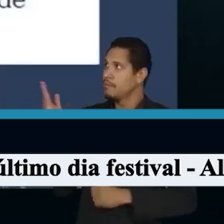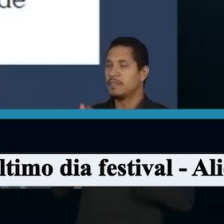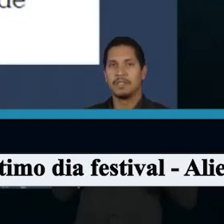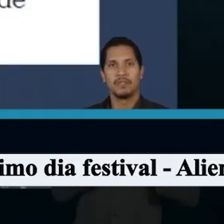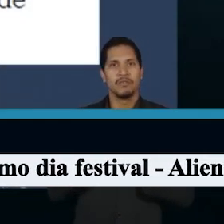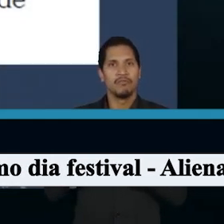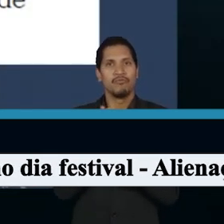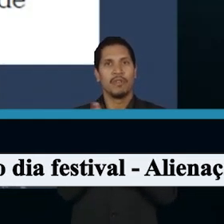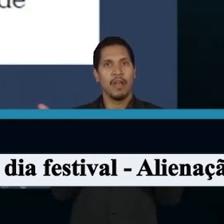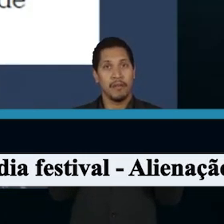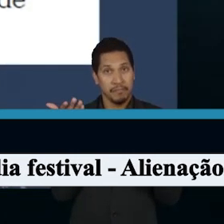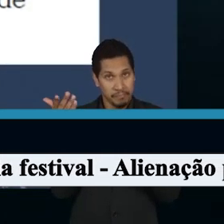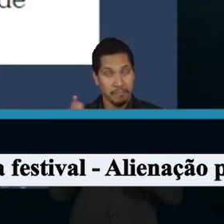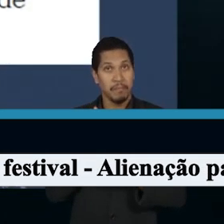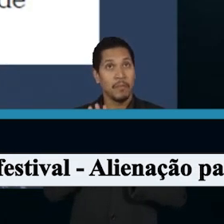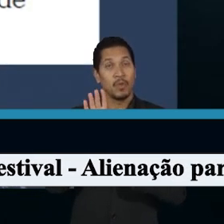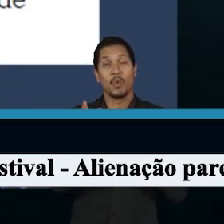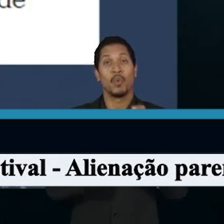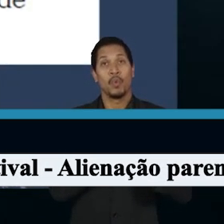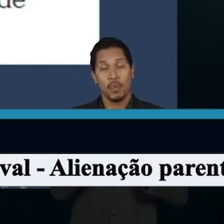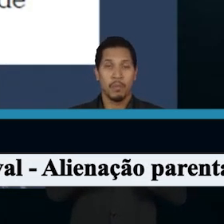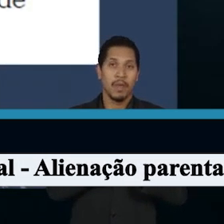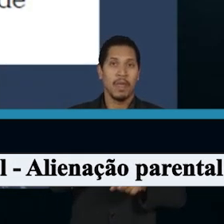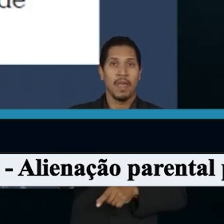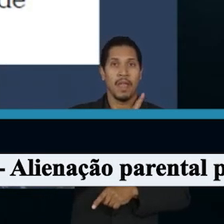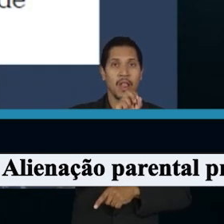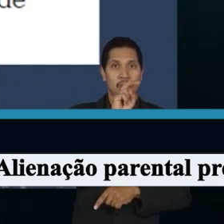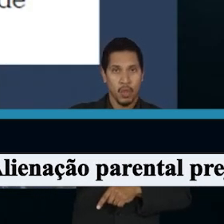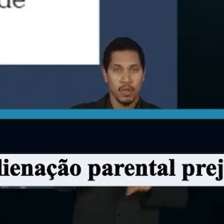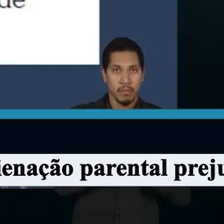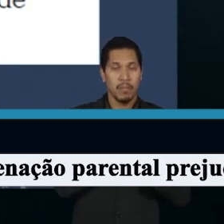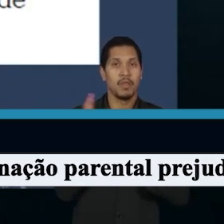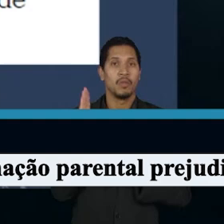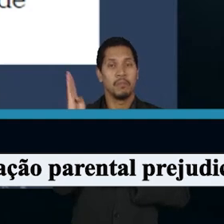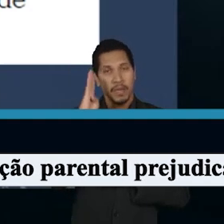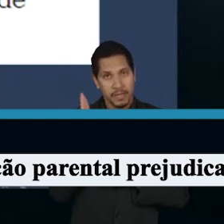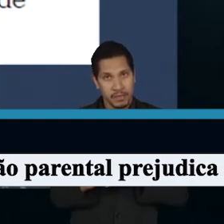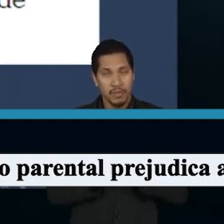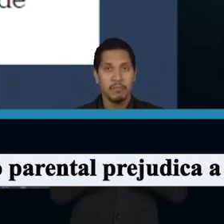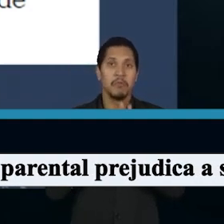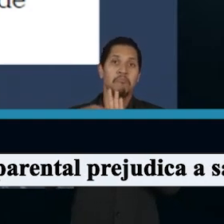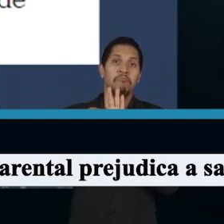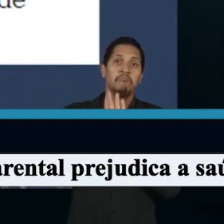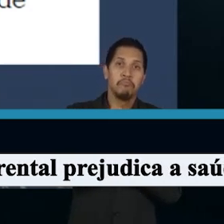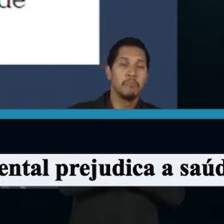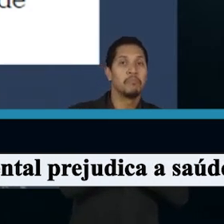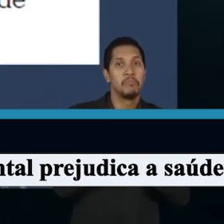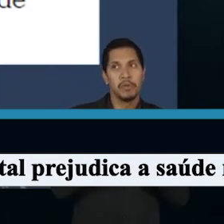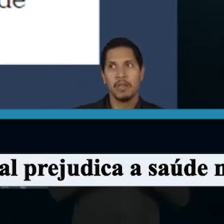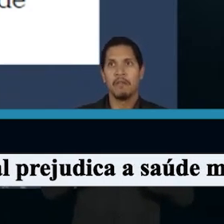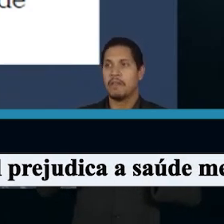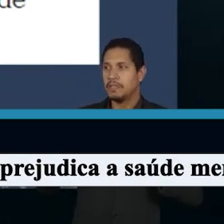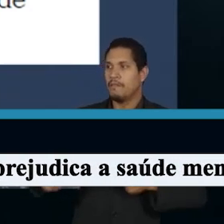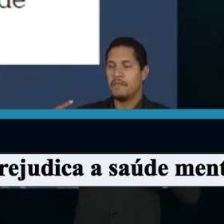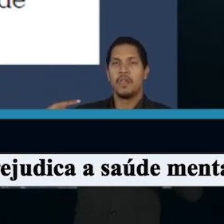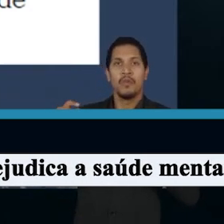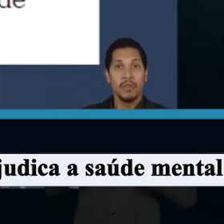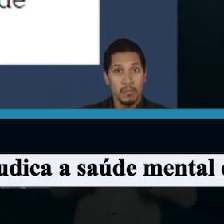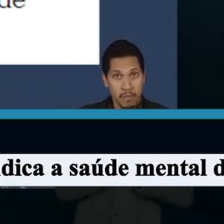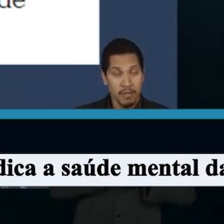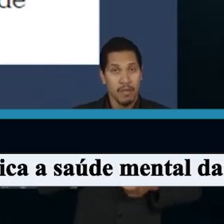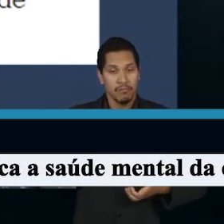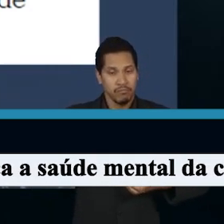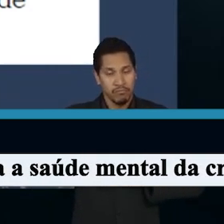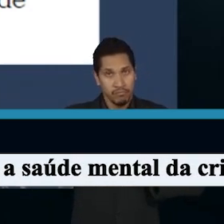A reportagem disse que a plataforma de Elon Musk recuou no Brasil, cumprindo ordens que havia desafiado, e que o Supremo poderá